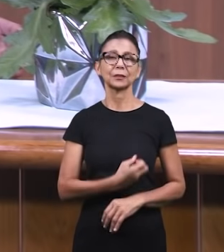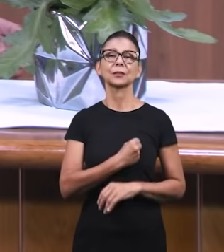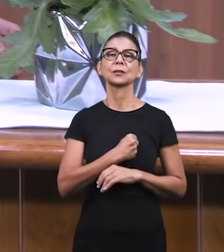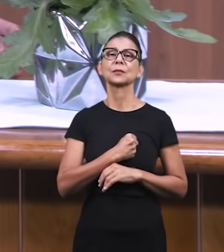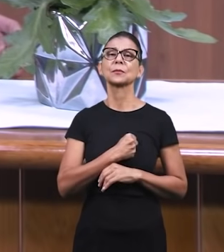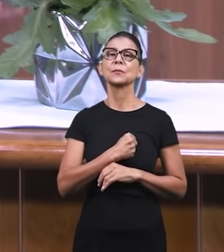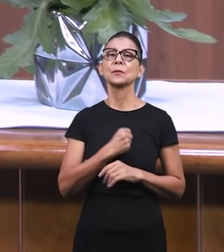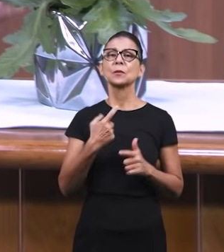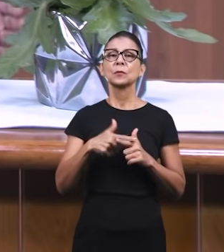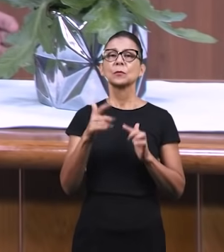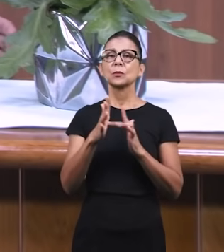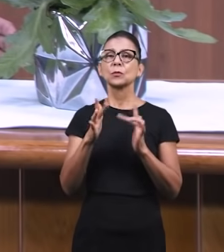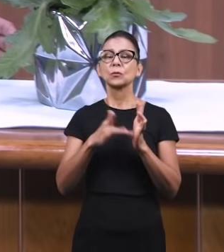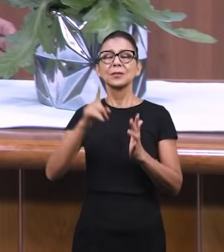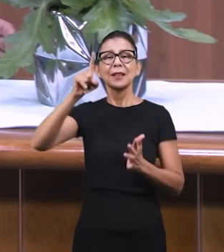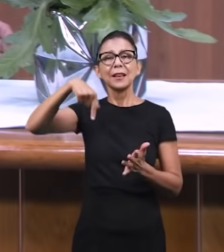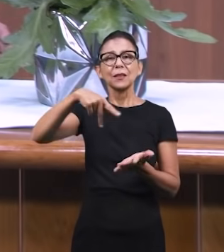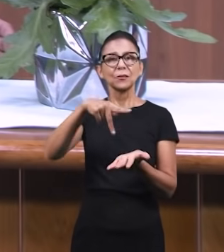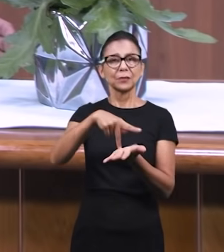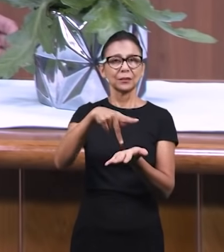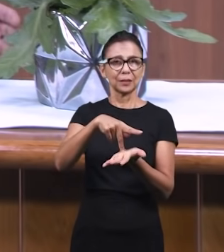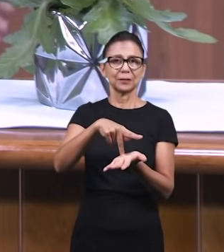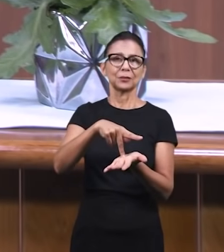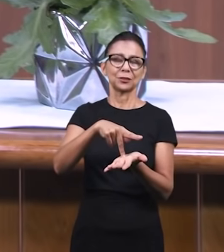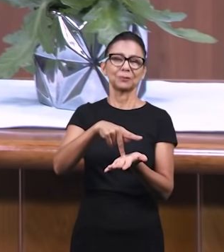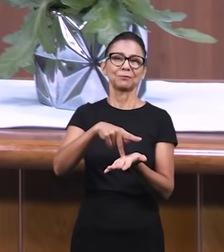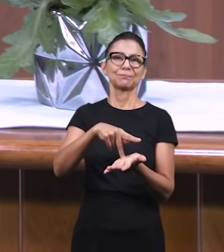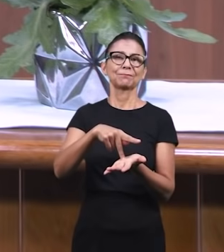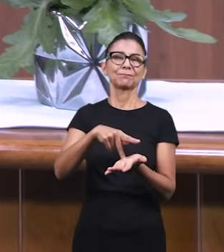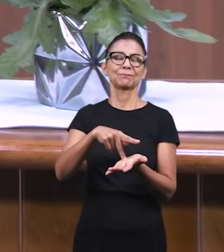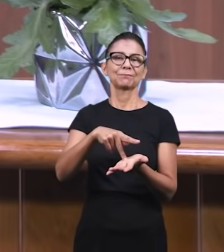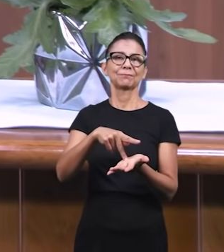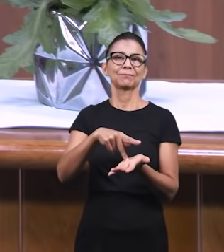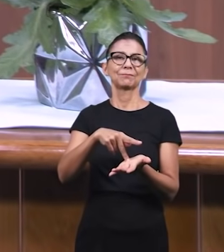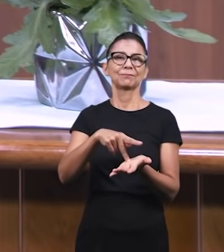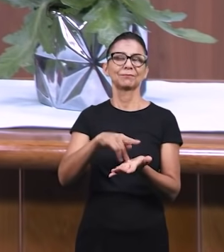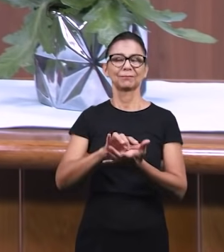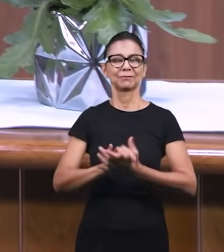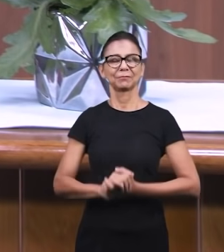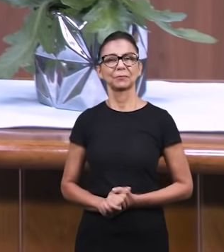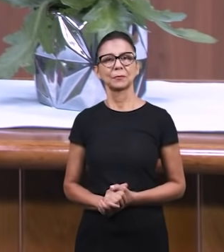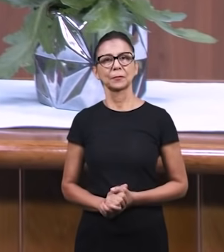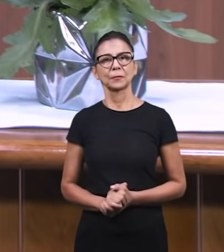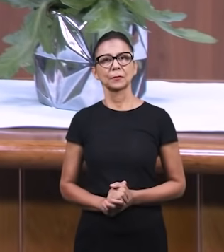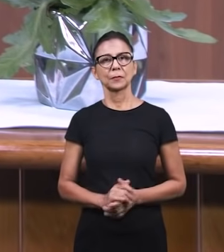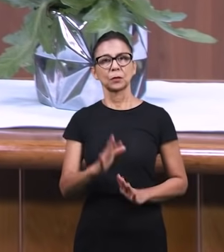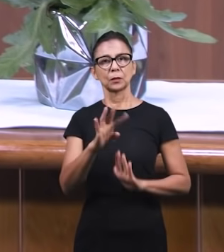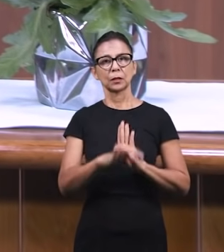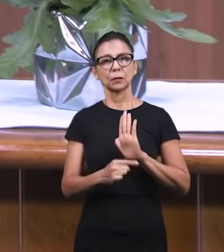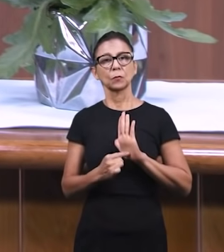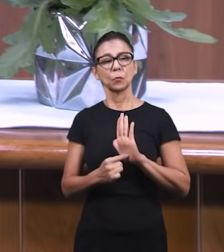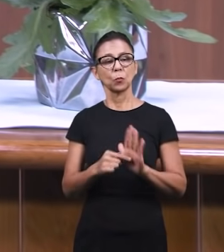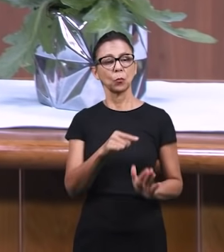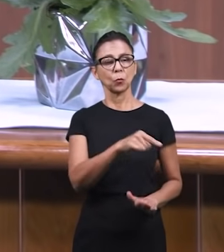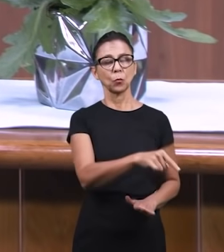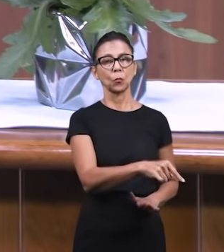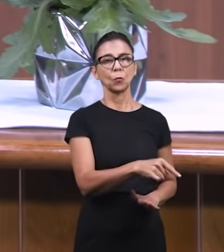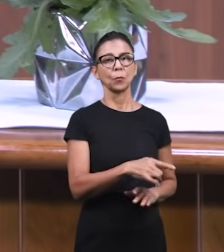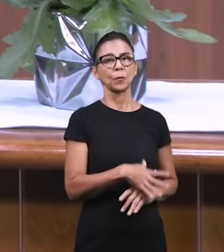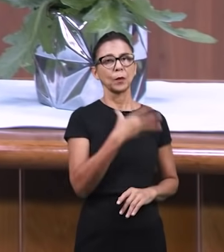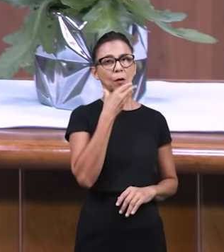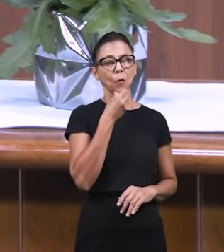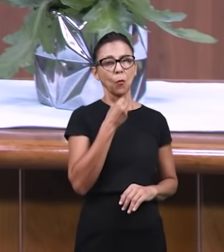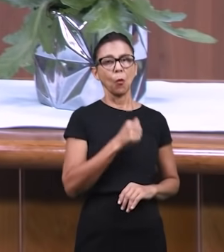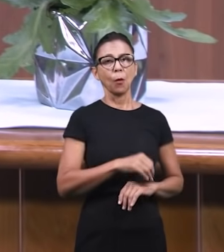verdade. Este homem que ele está sendo conduzido, ele tem um destino. Qual é o destino do evangelho